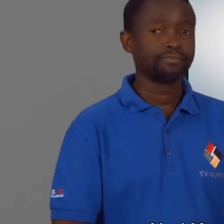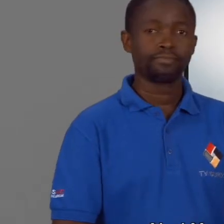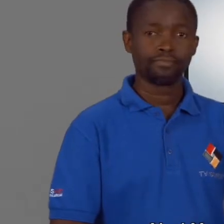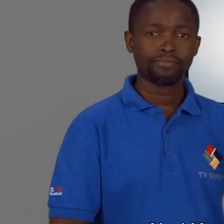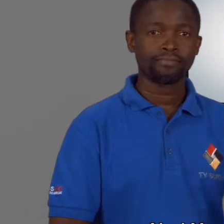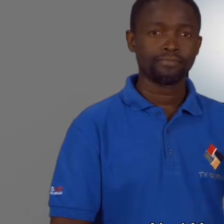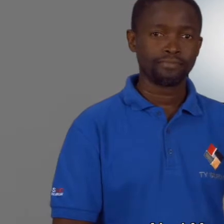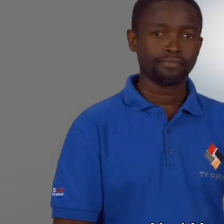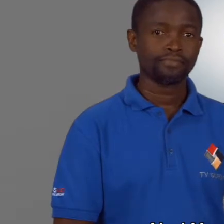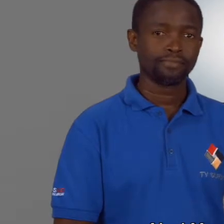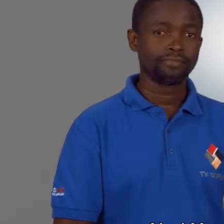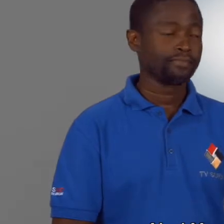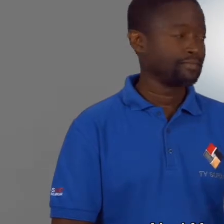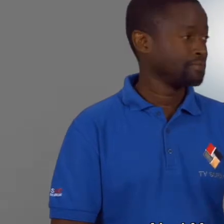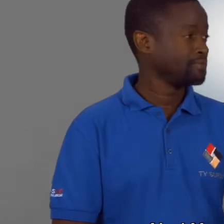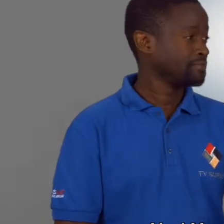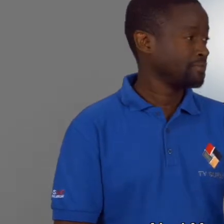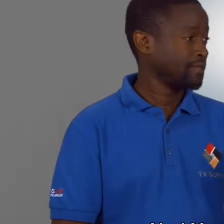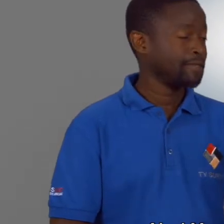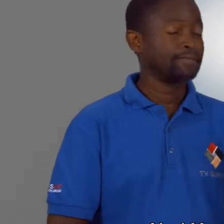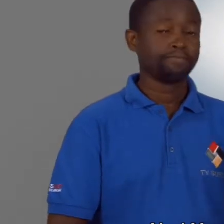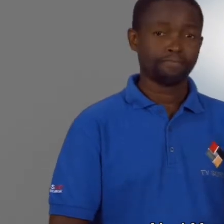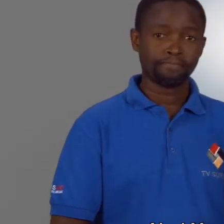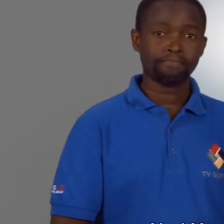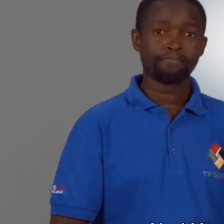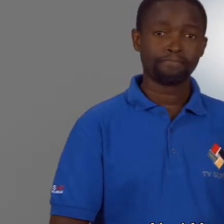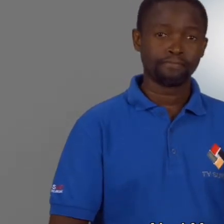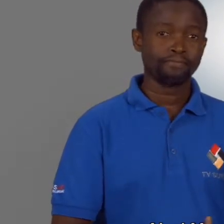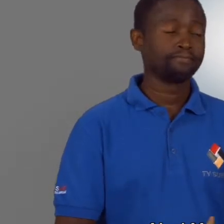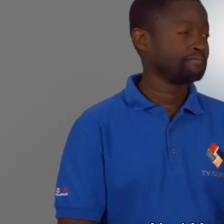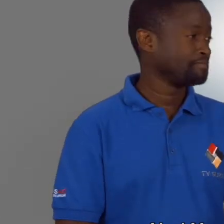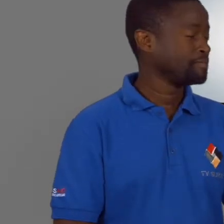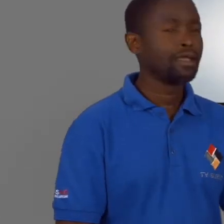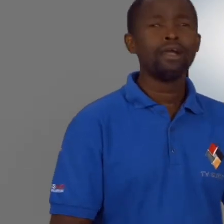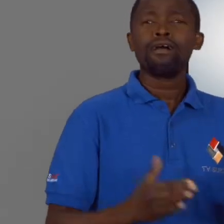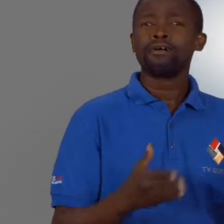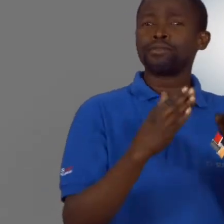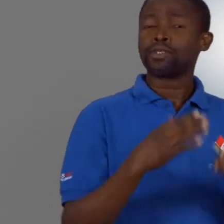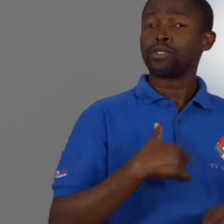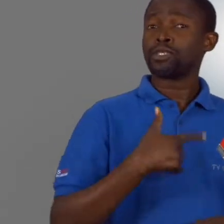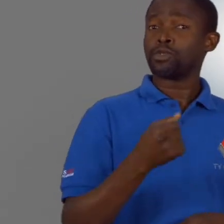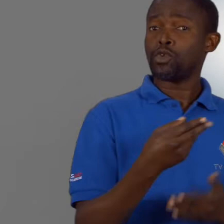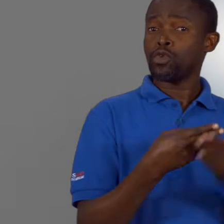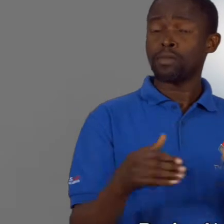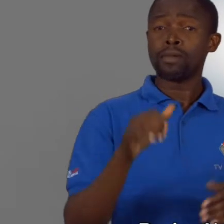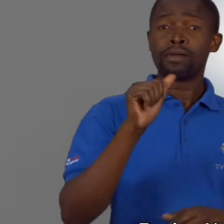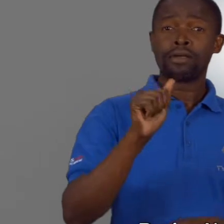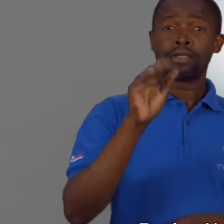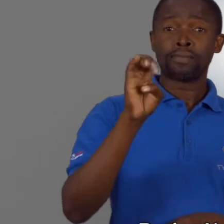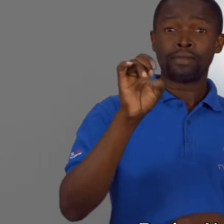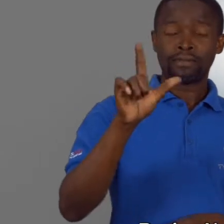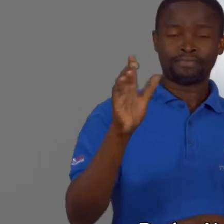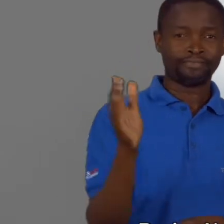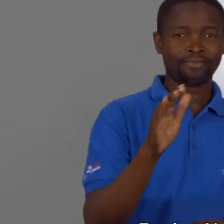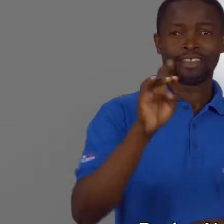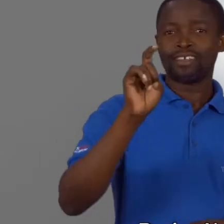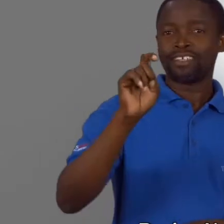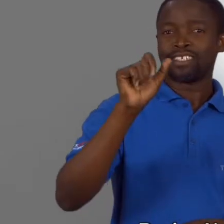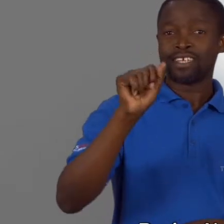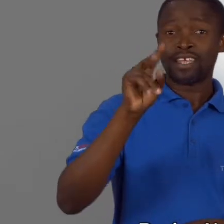Abel Xavier, fez uma avaliação positiva do atual estágio dos Mambas. O